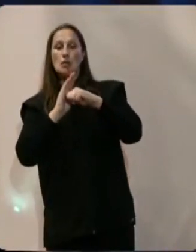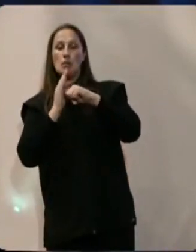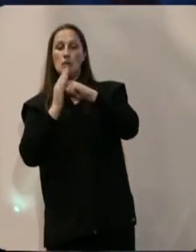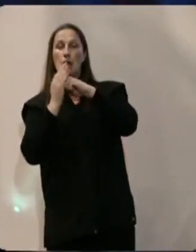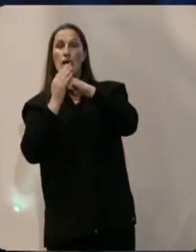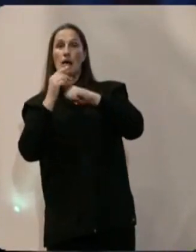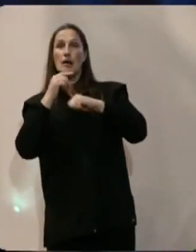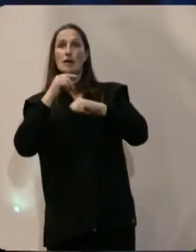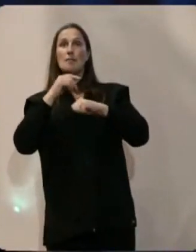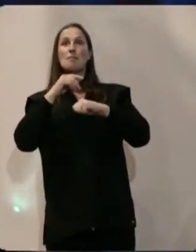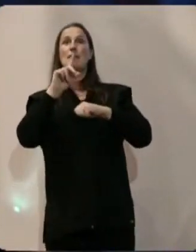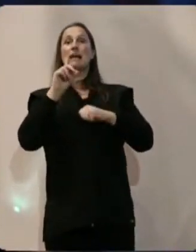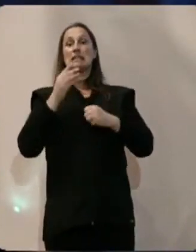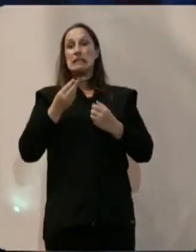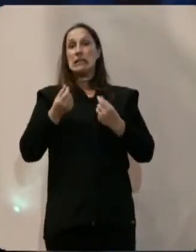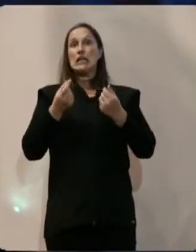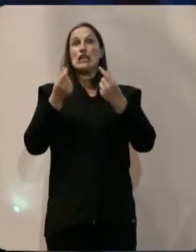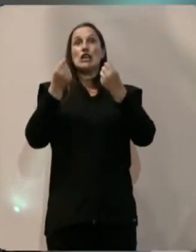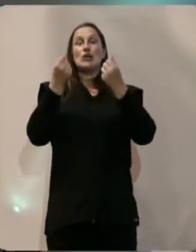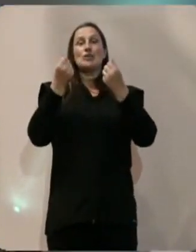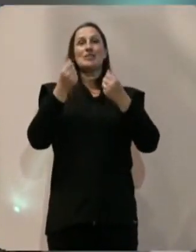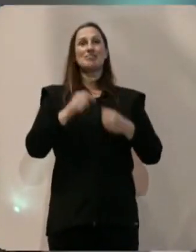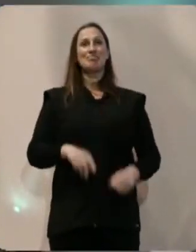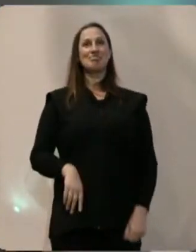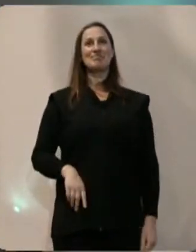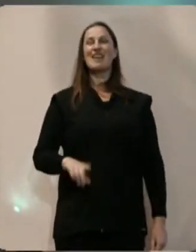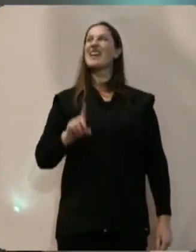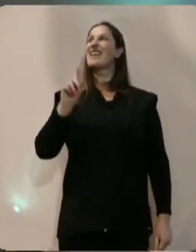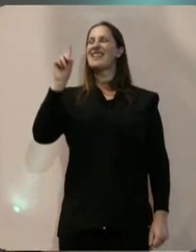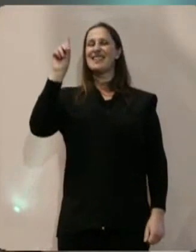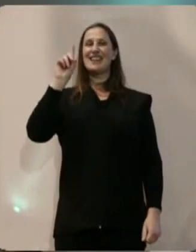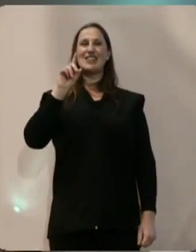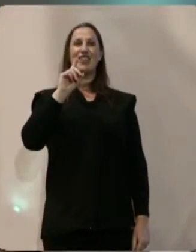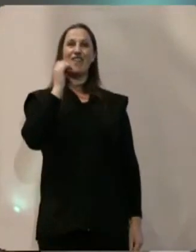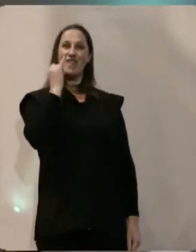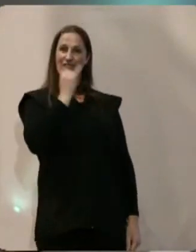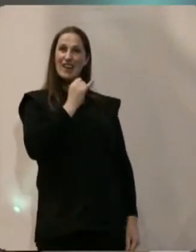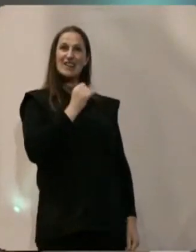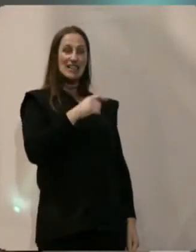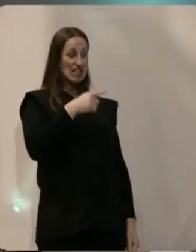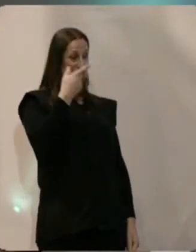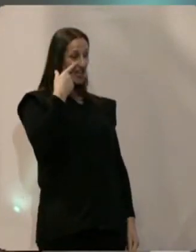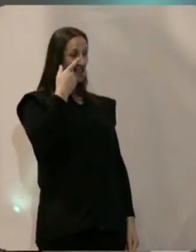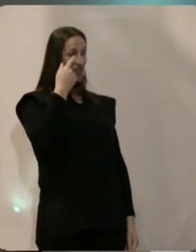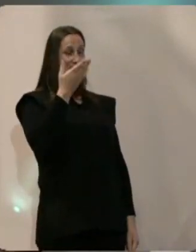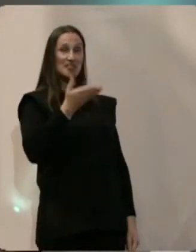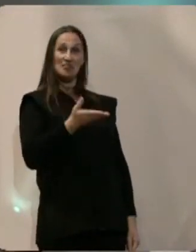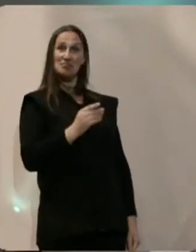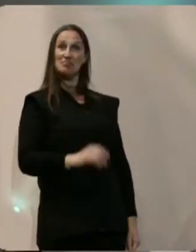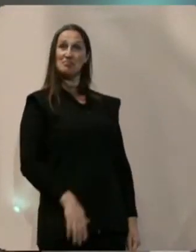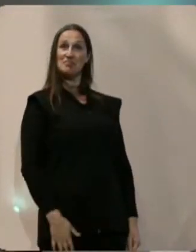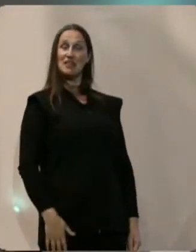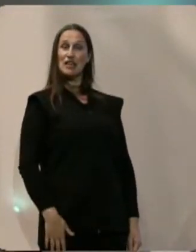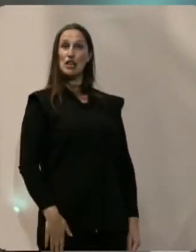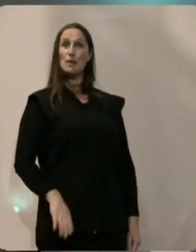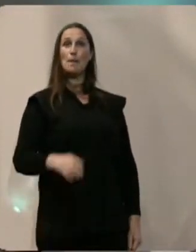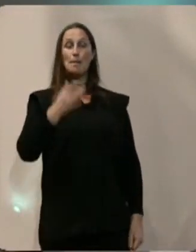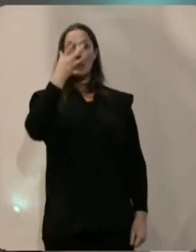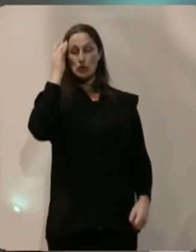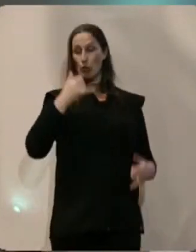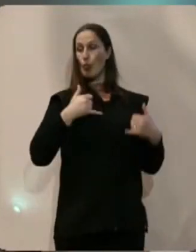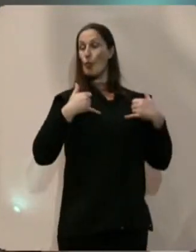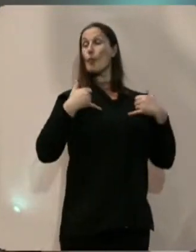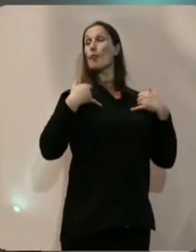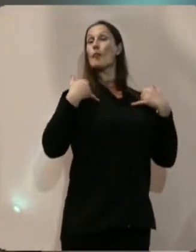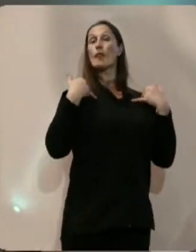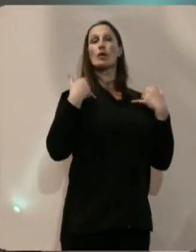E eu fiquei pensando, Deus é irônico em dizer, está vendo? Tem gente às vezes tão orgulhosa que não